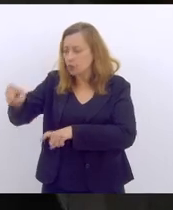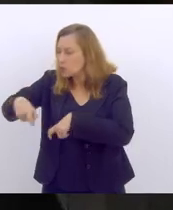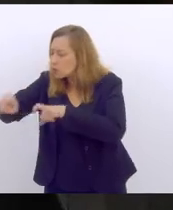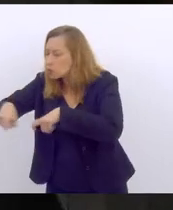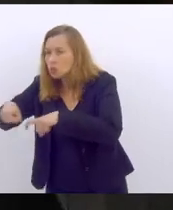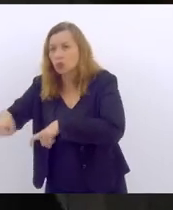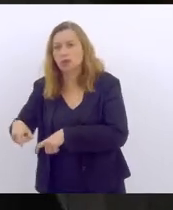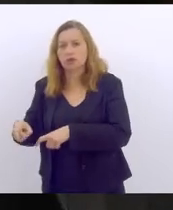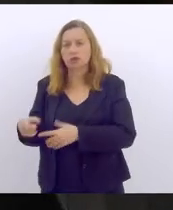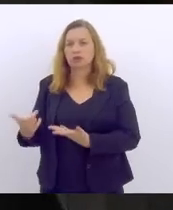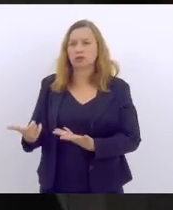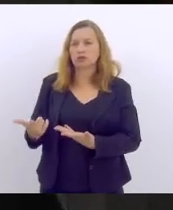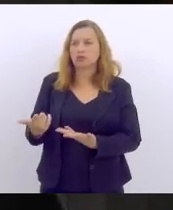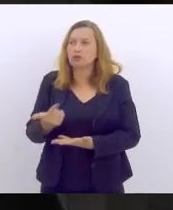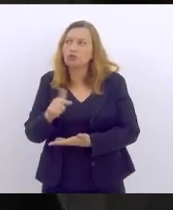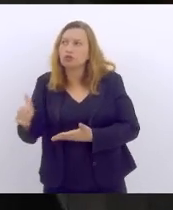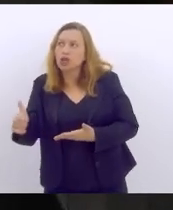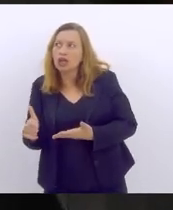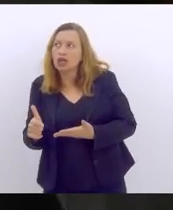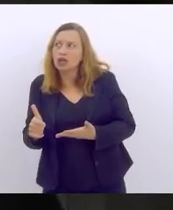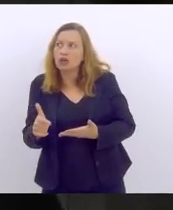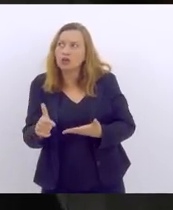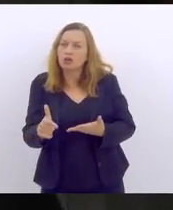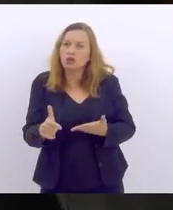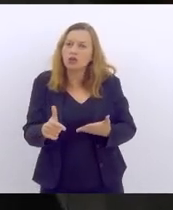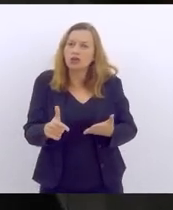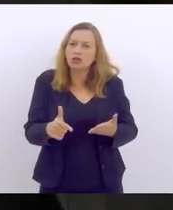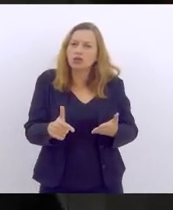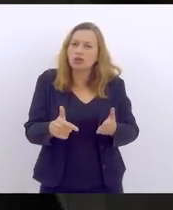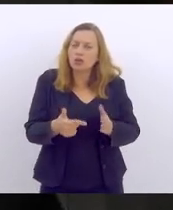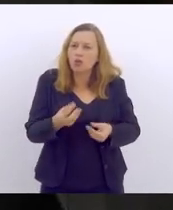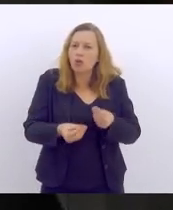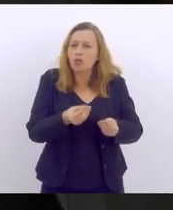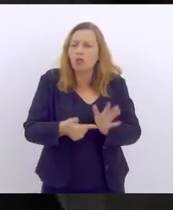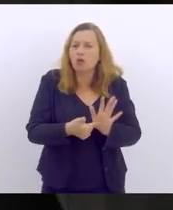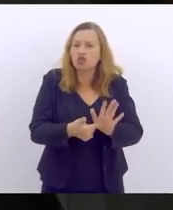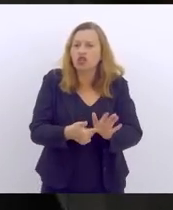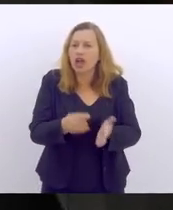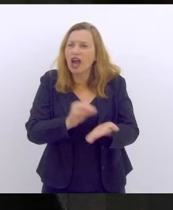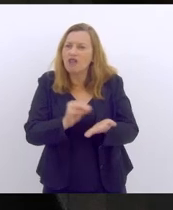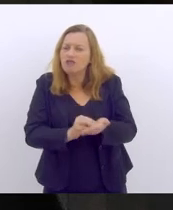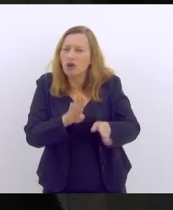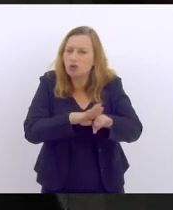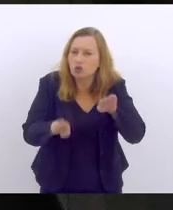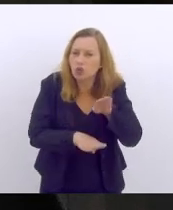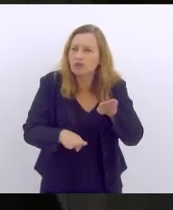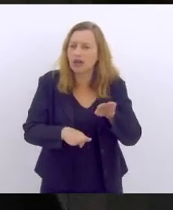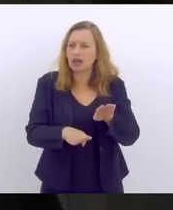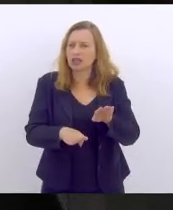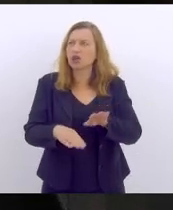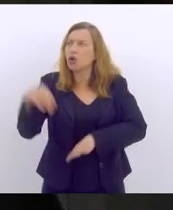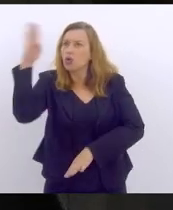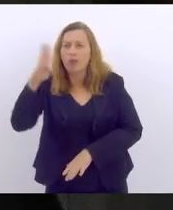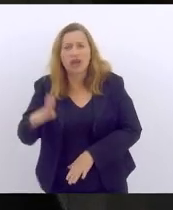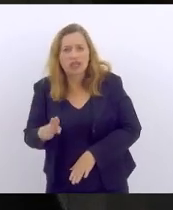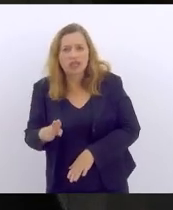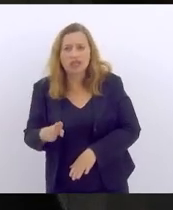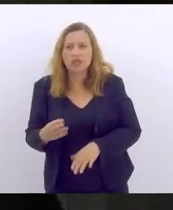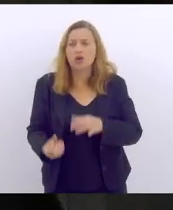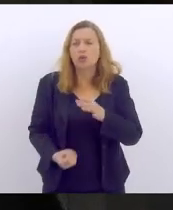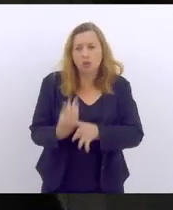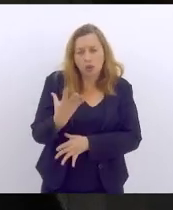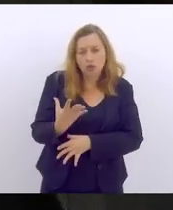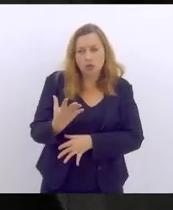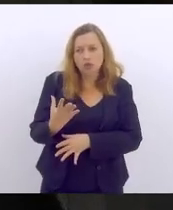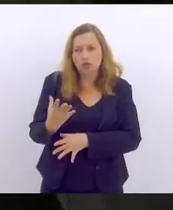maior indicador de discrepância de desigualdade do que esse o Brasil é um dos maiores produtores